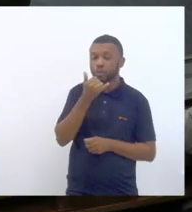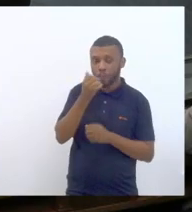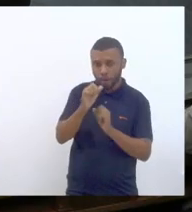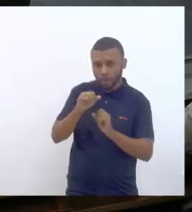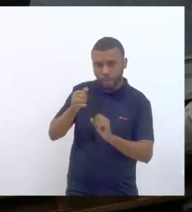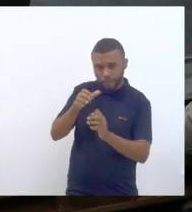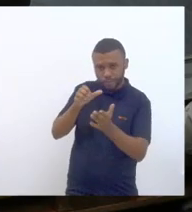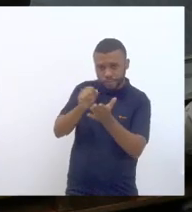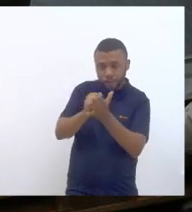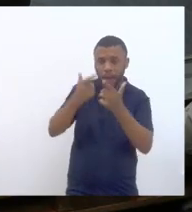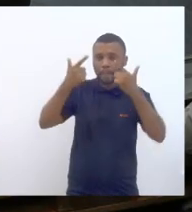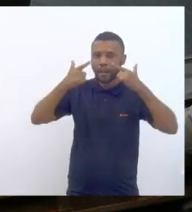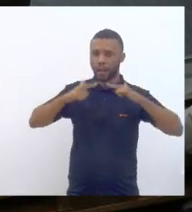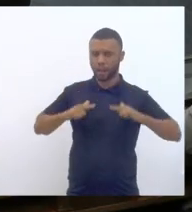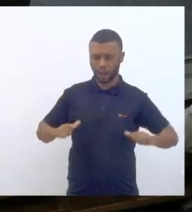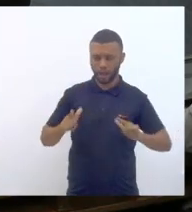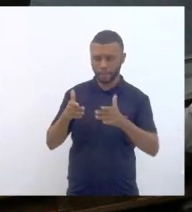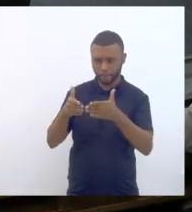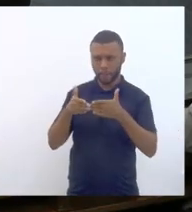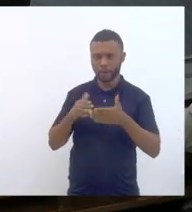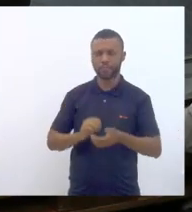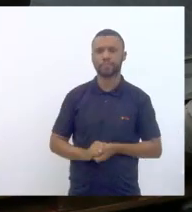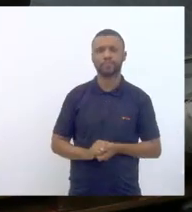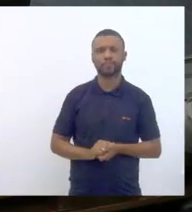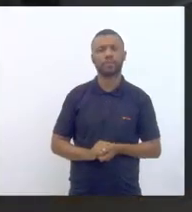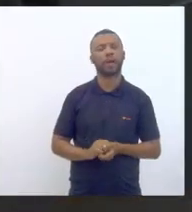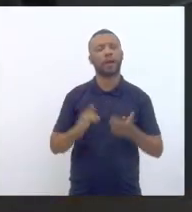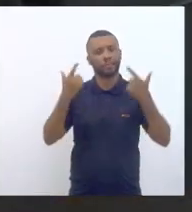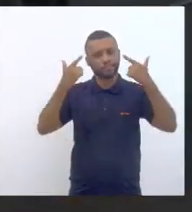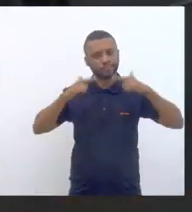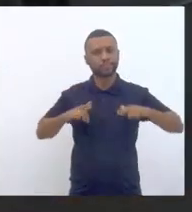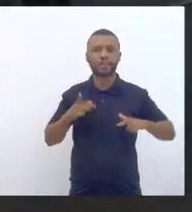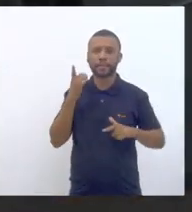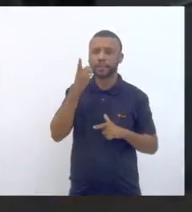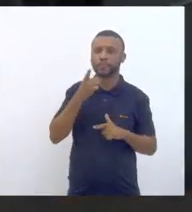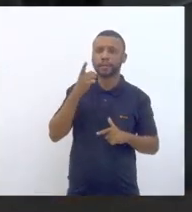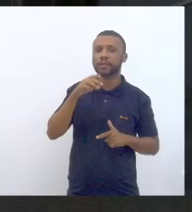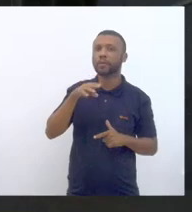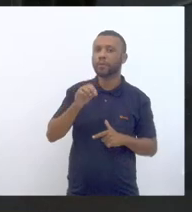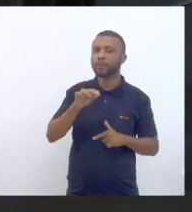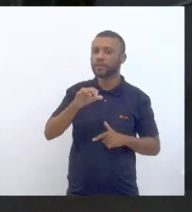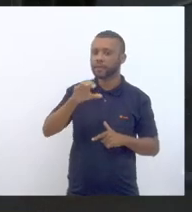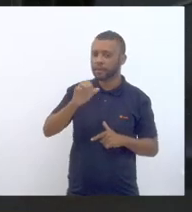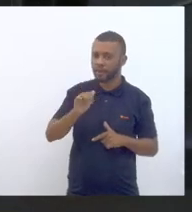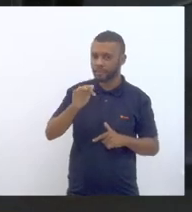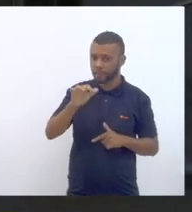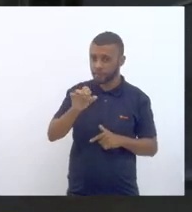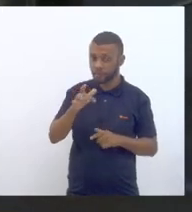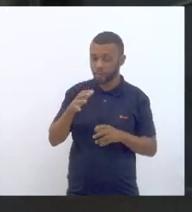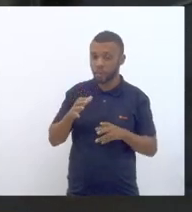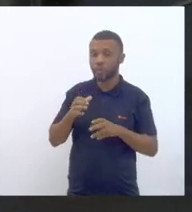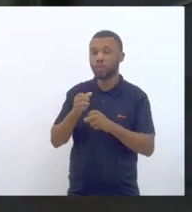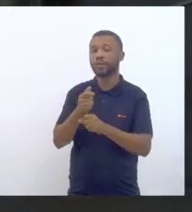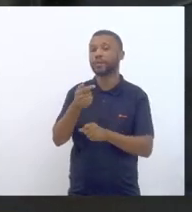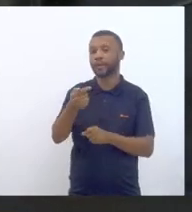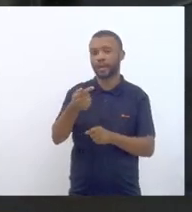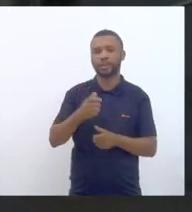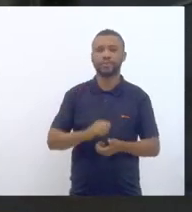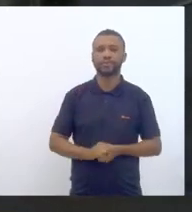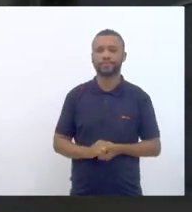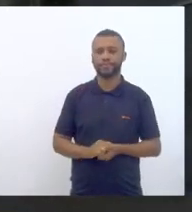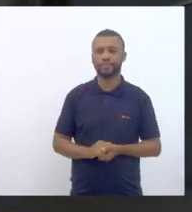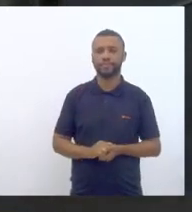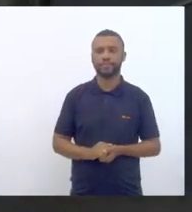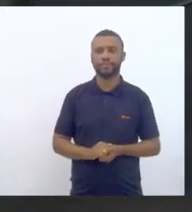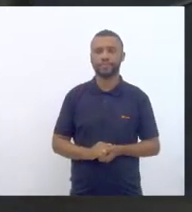minha abstenção, por gentileza? Abstenção, deputada Mônica Francisco, 7. Obrigada, presidente. Disponha.